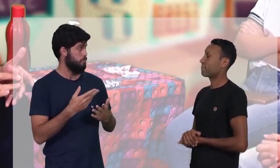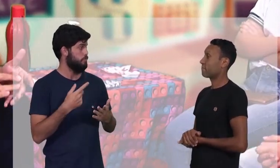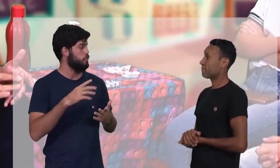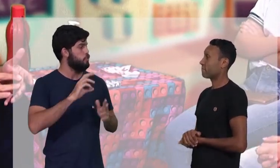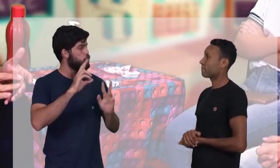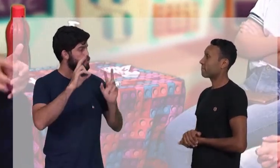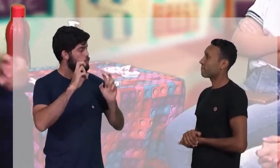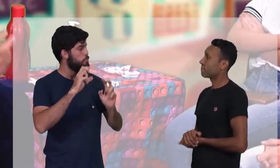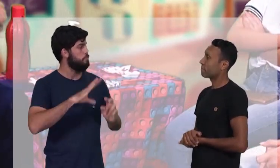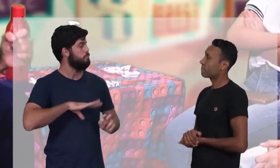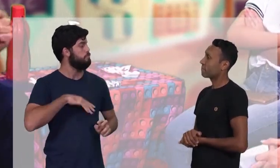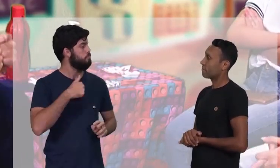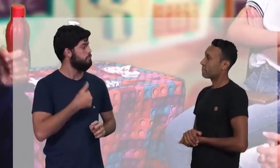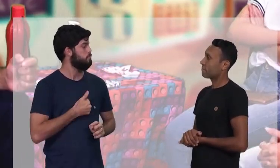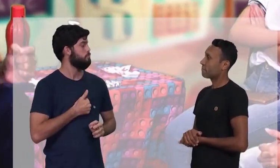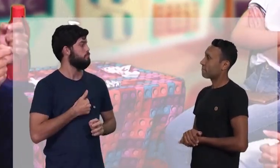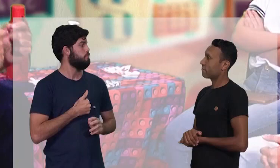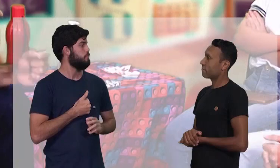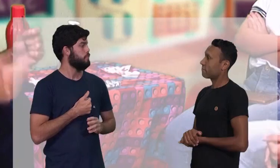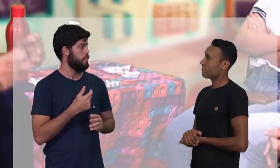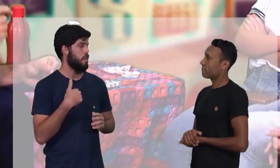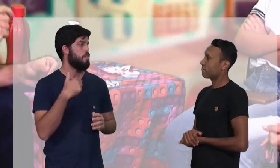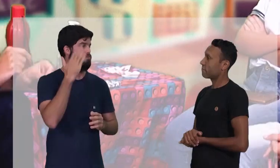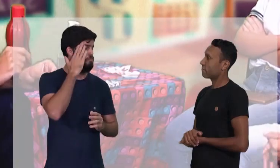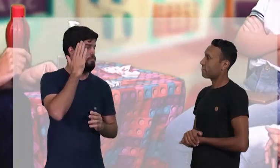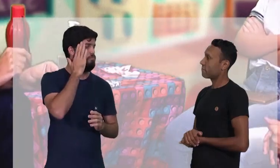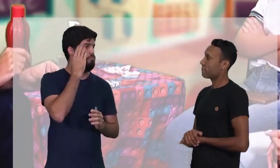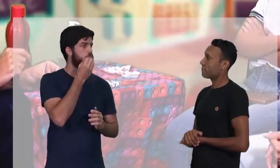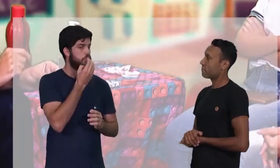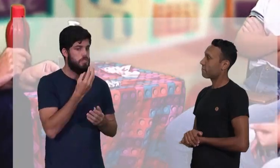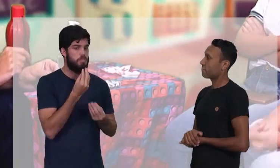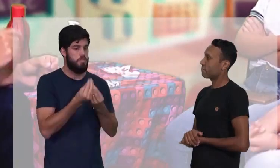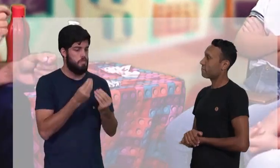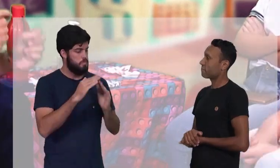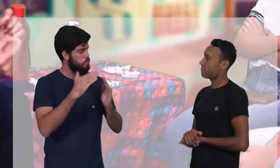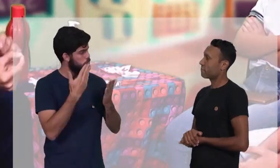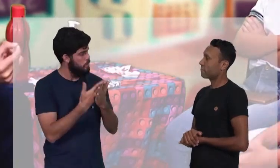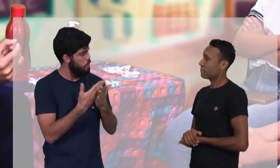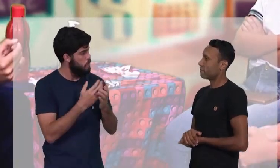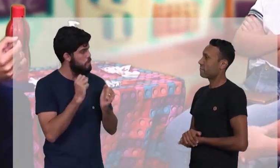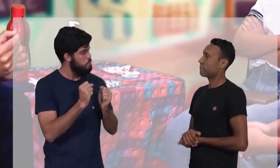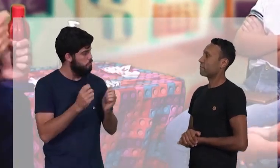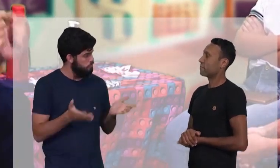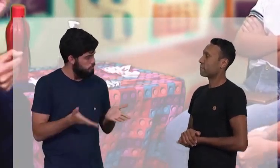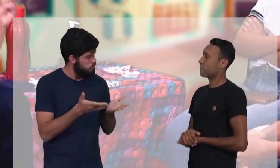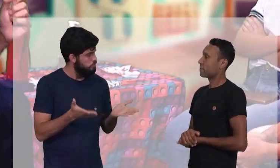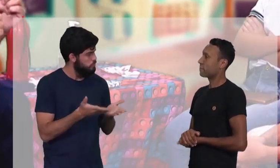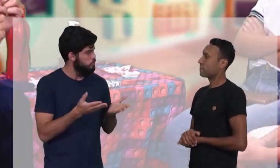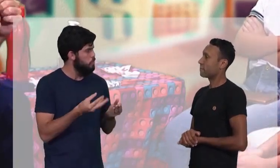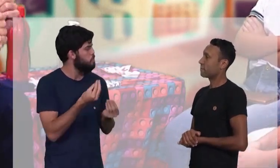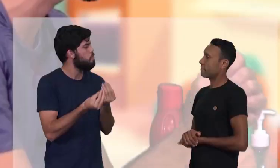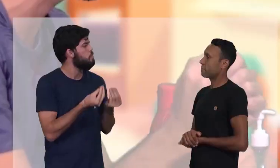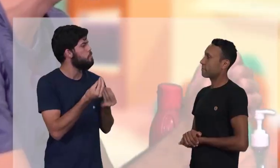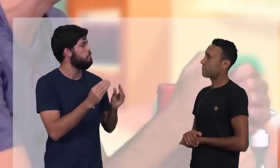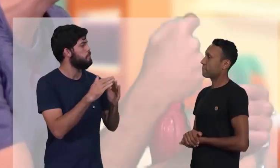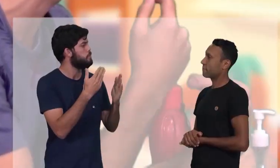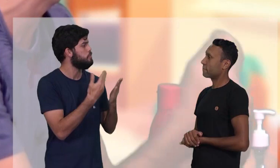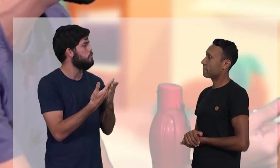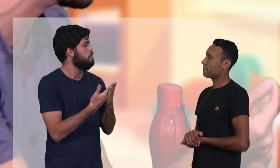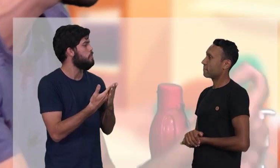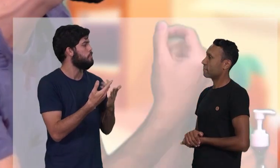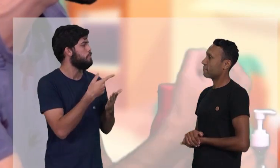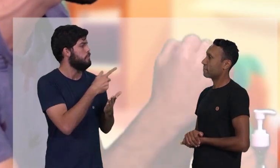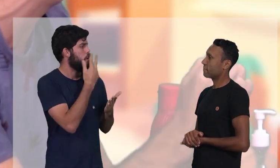então. Eu entendi bem como que a escola pode instigar, né, esse autoconhecimento. Como que vocês acham que a escola pode